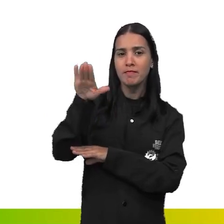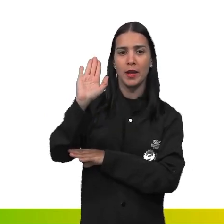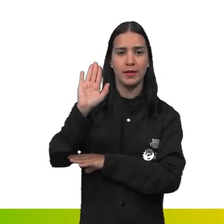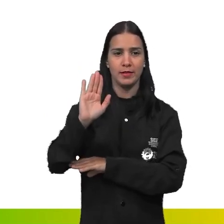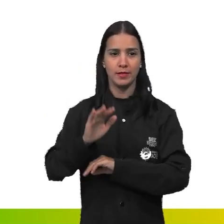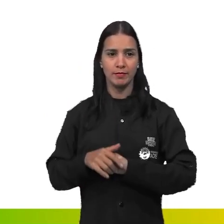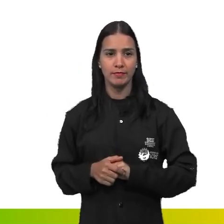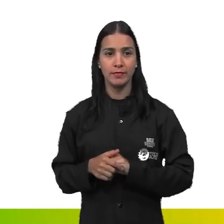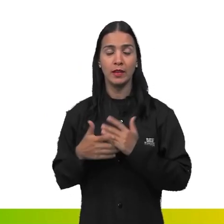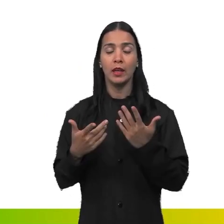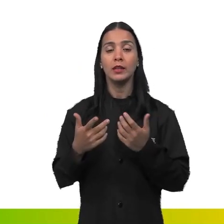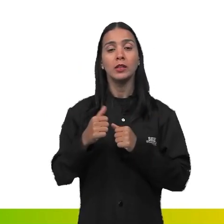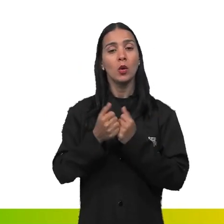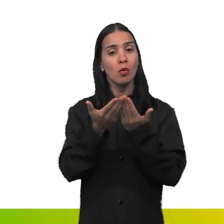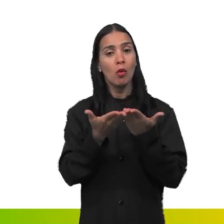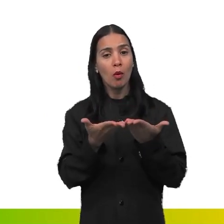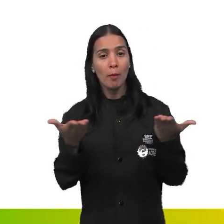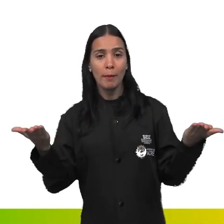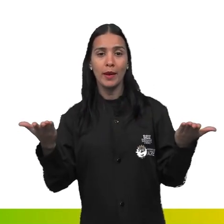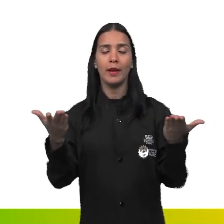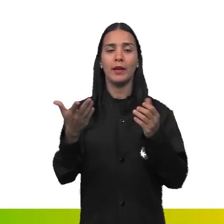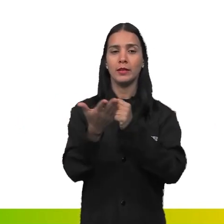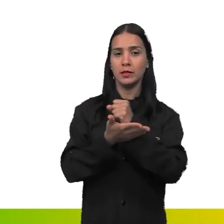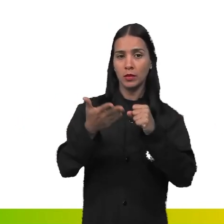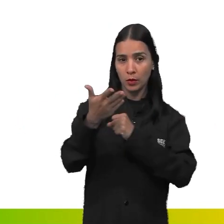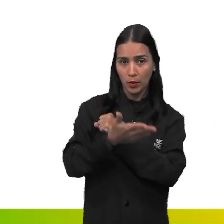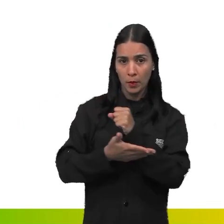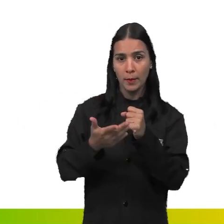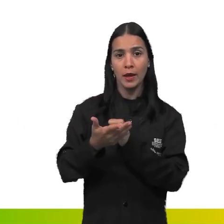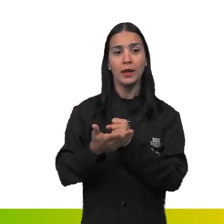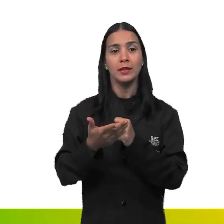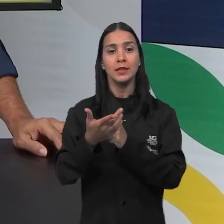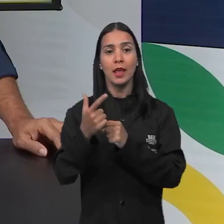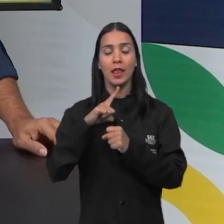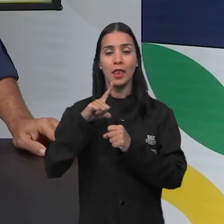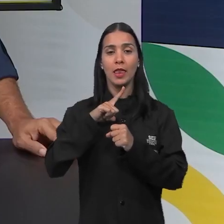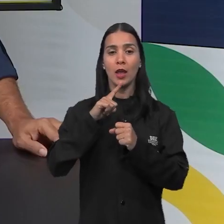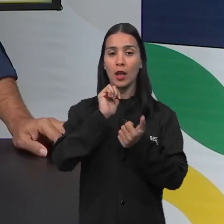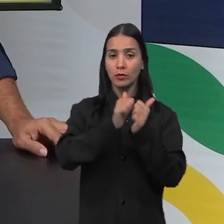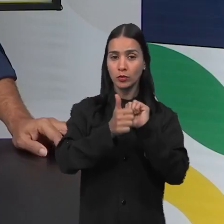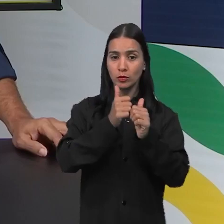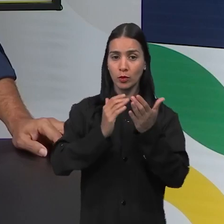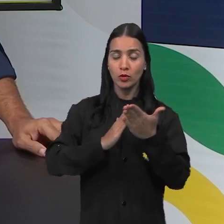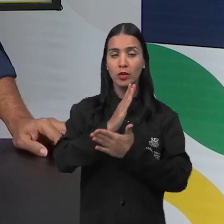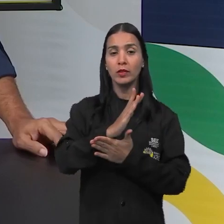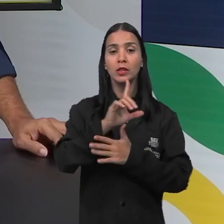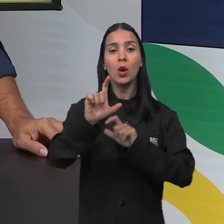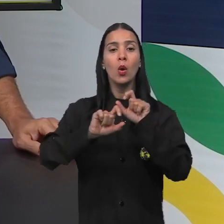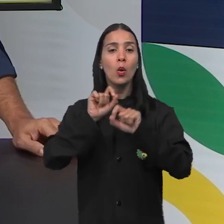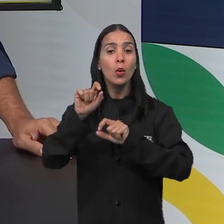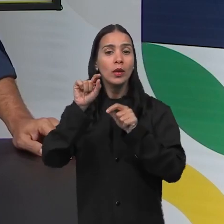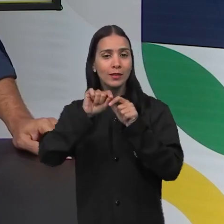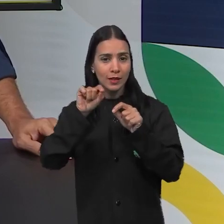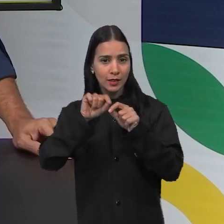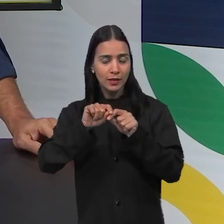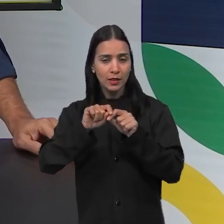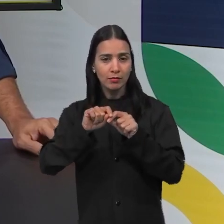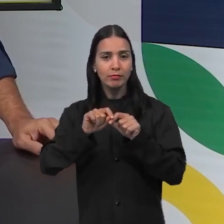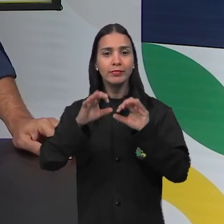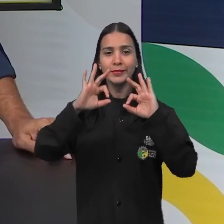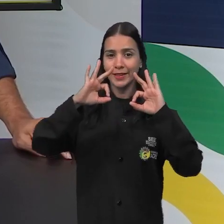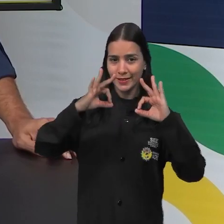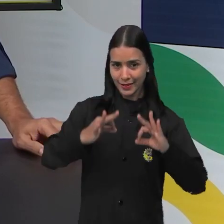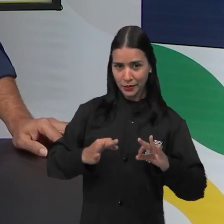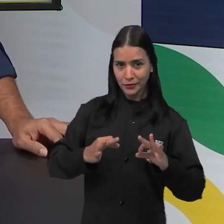de invasão, a atitude do jogador representa principalmente. Então, o que foi que o jogador fez? Ele contou,